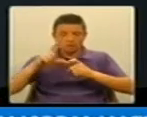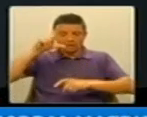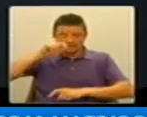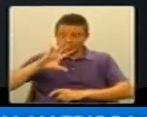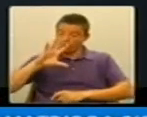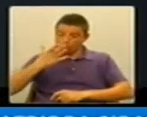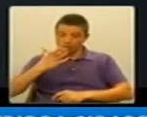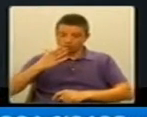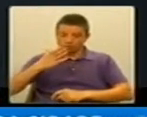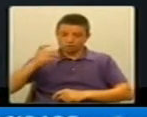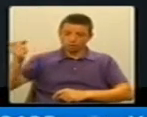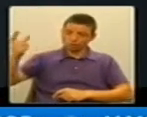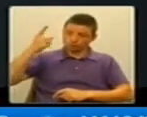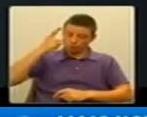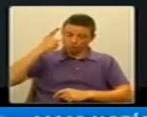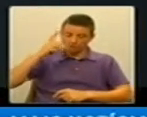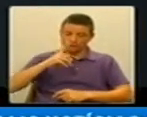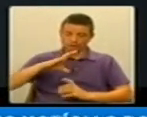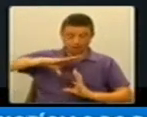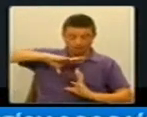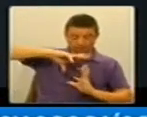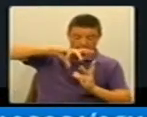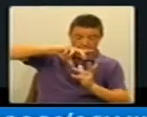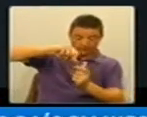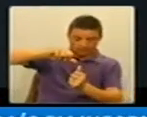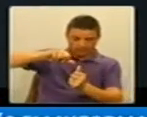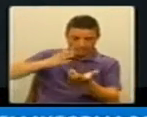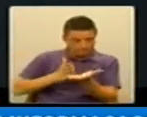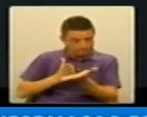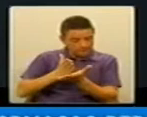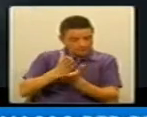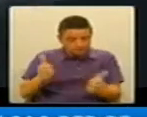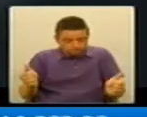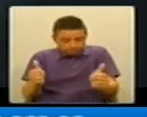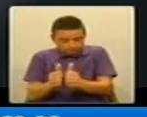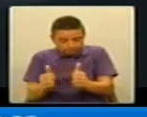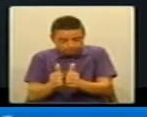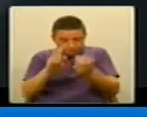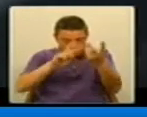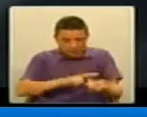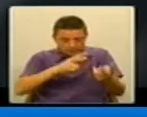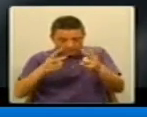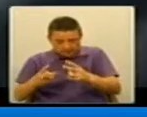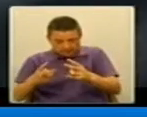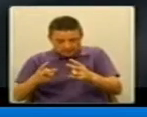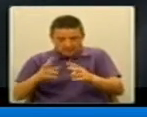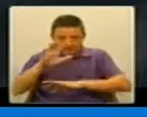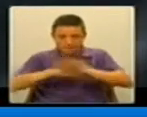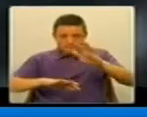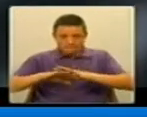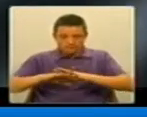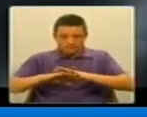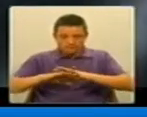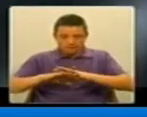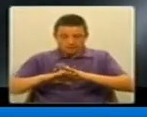o Sol e a Terra passam por esse plano, há, de facto, ali matéria, há massa que altera essa nuvem de Oort e que faz uma perturbação